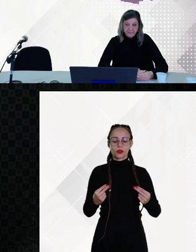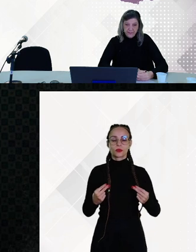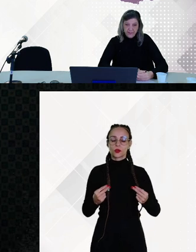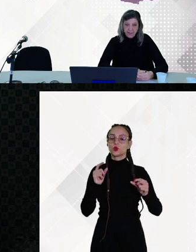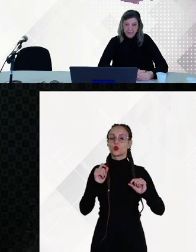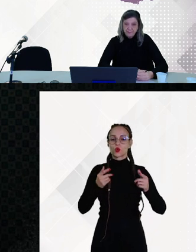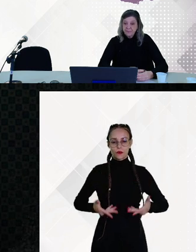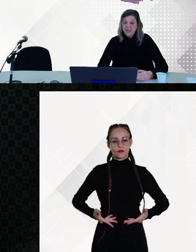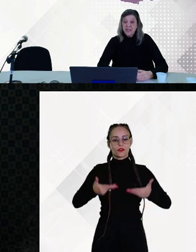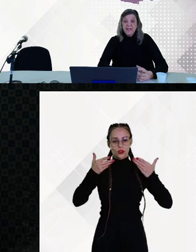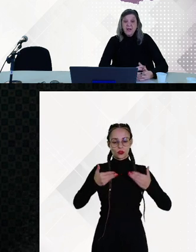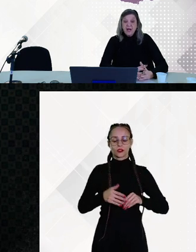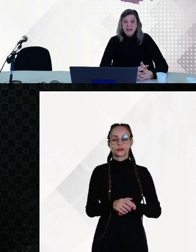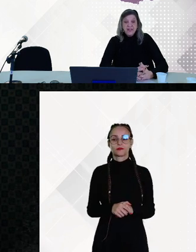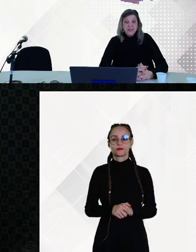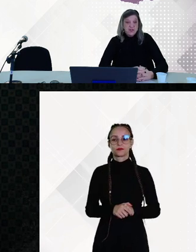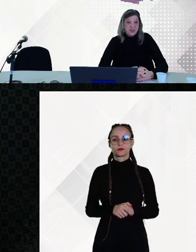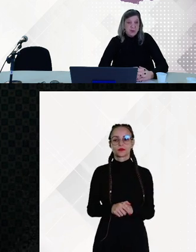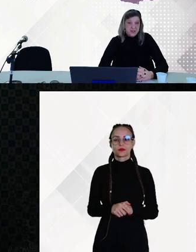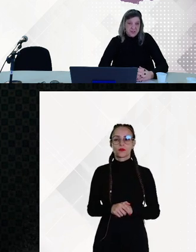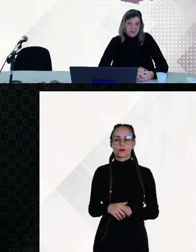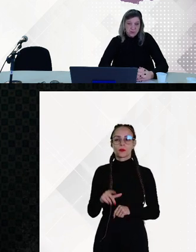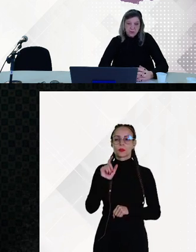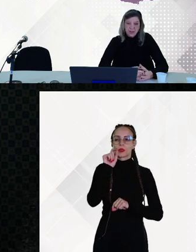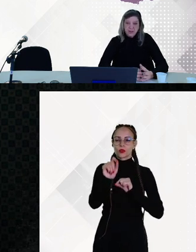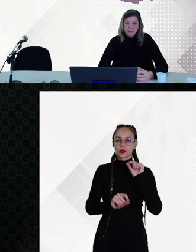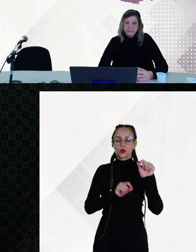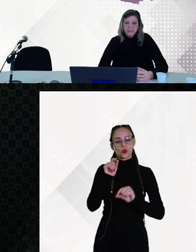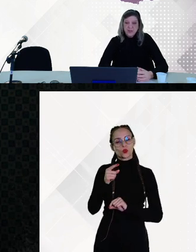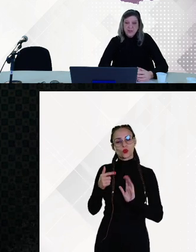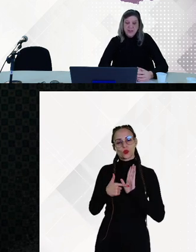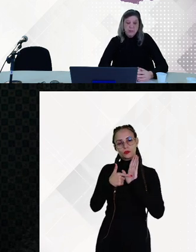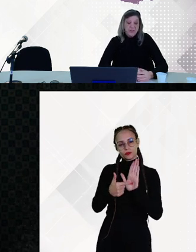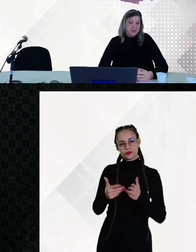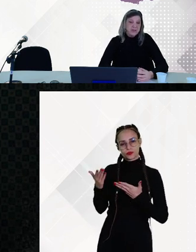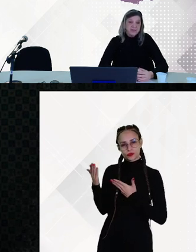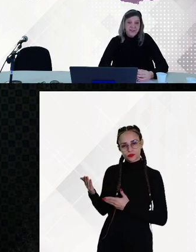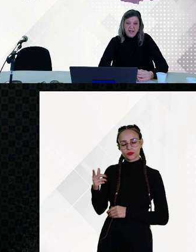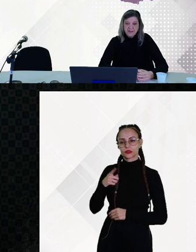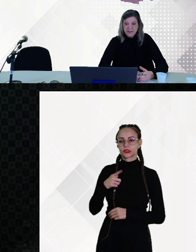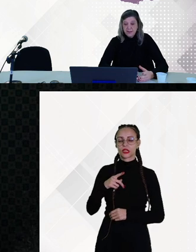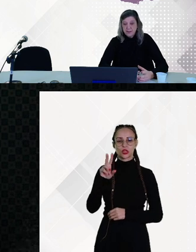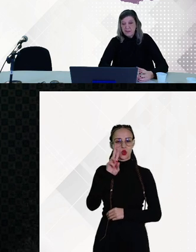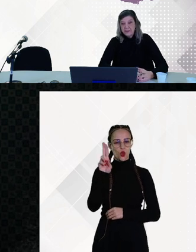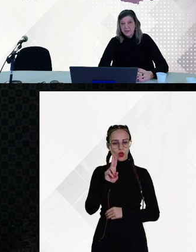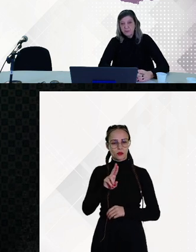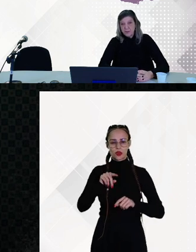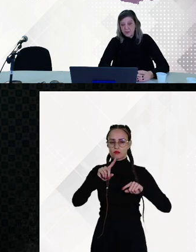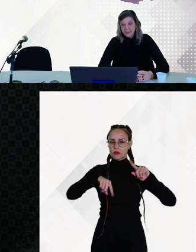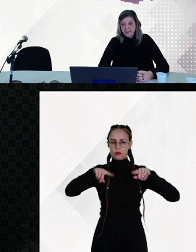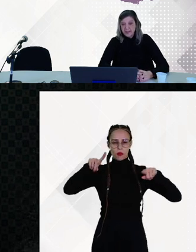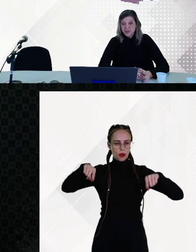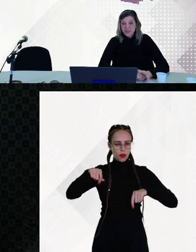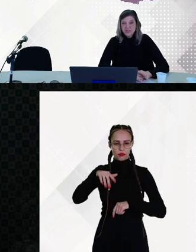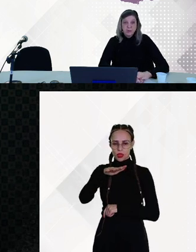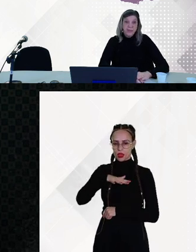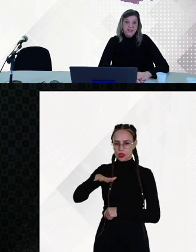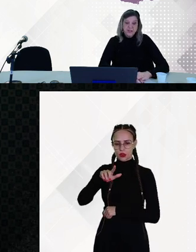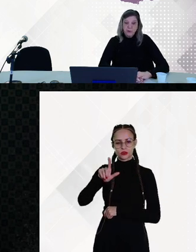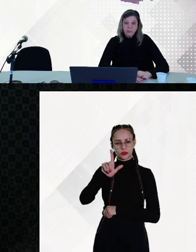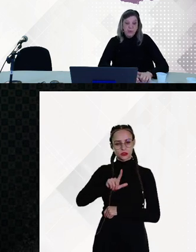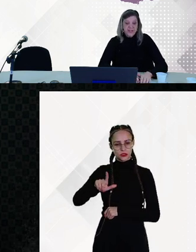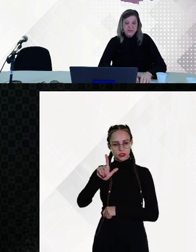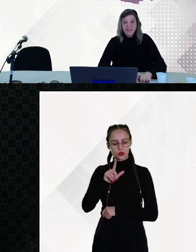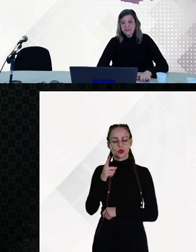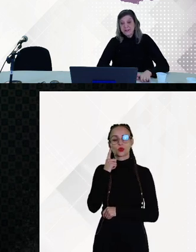inferiores, tá? Aqui a gente está usando, a gente tem nomenclaturas variadas na literatura, né? Aqui a gente está usando